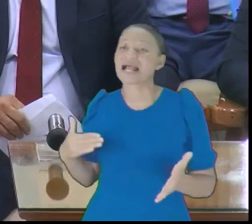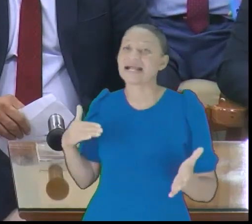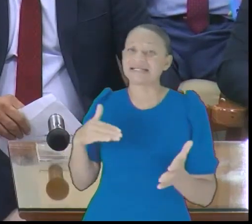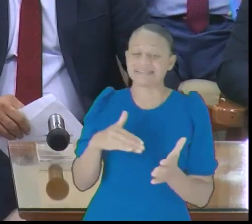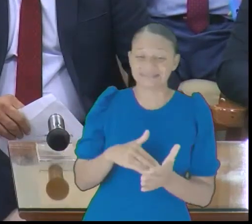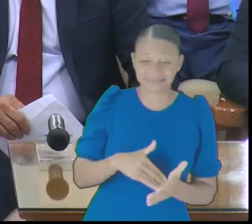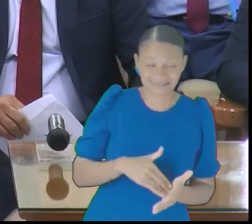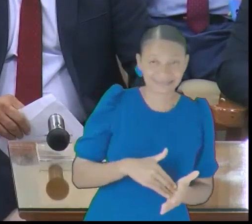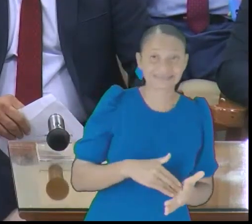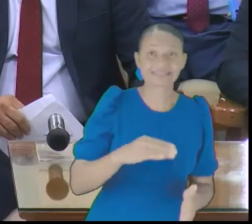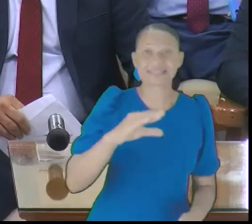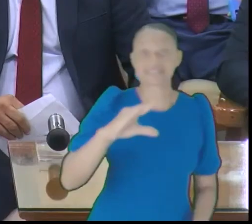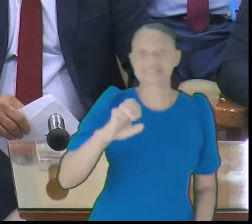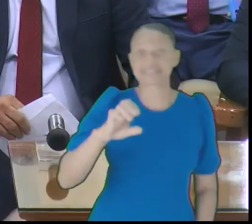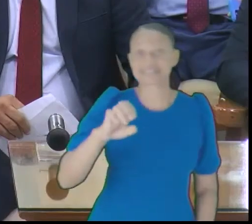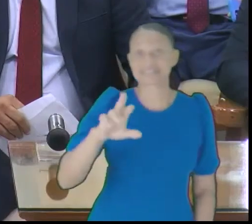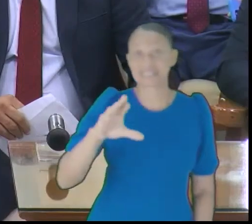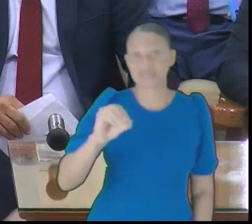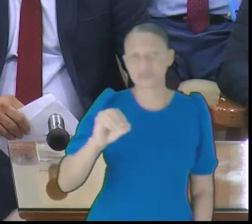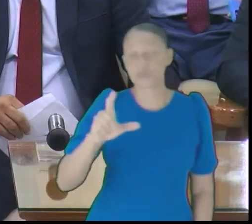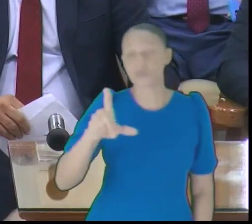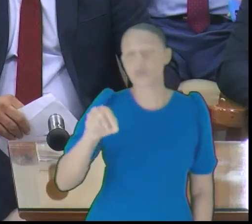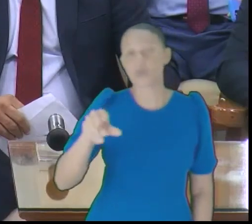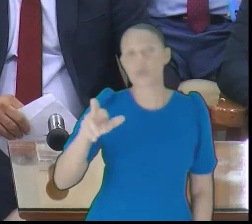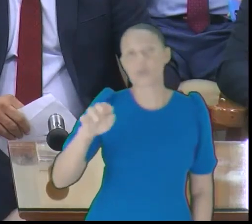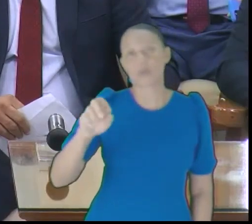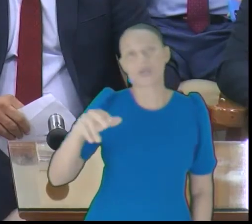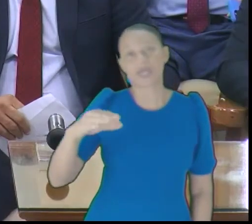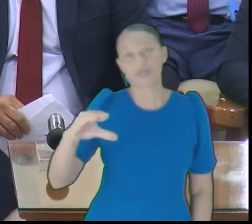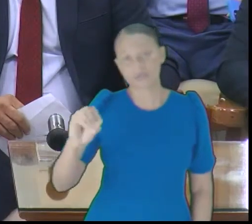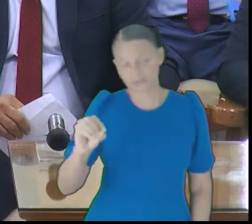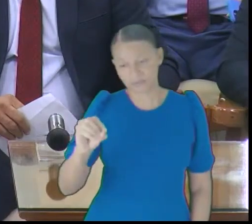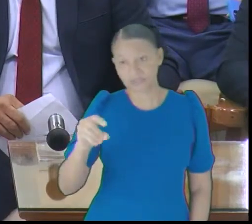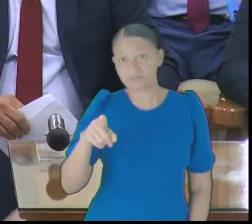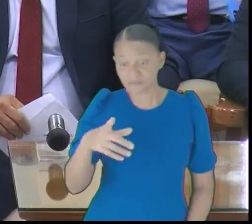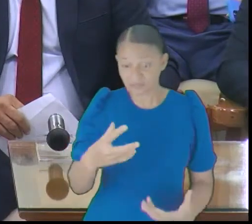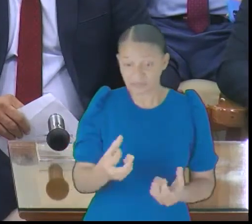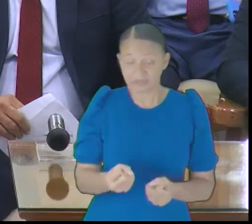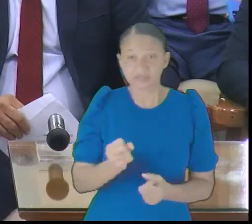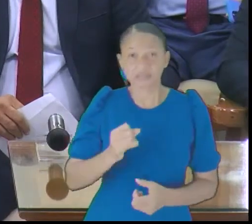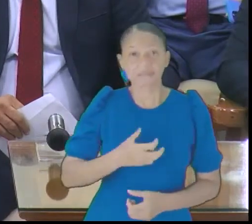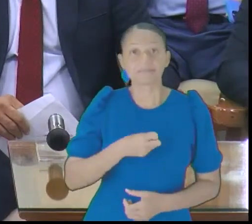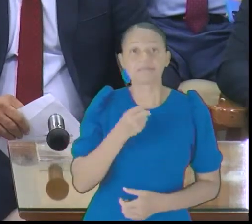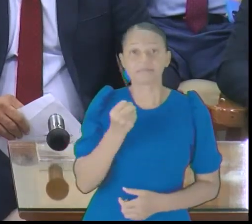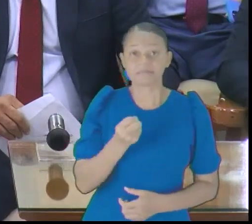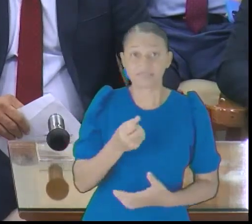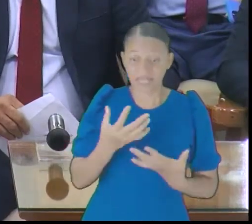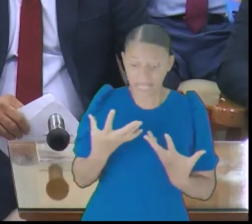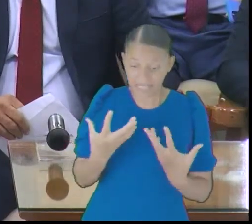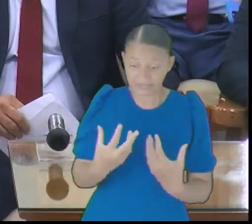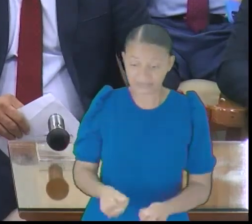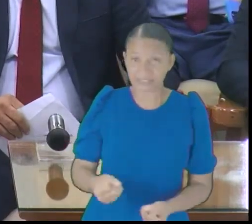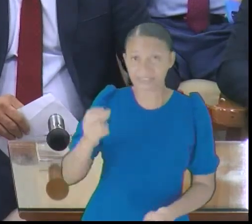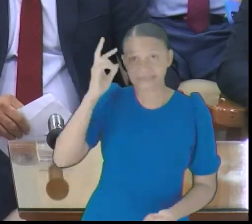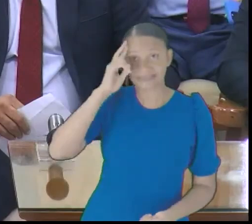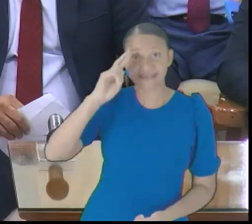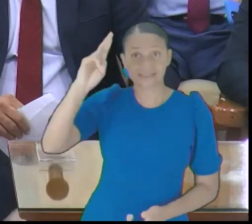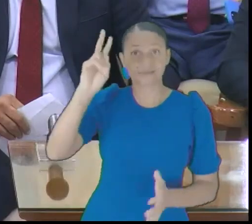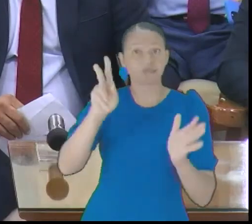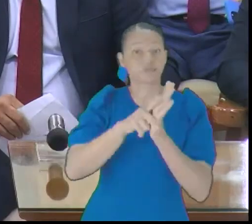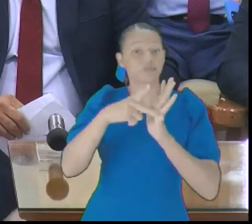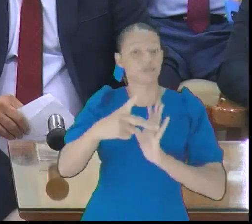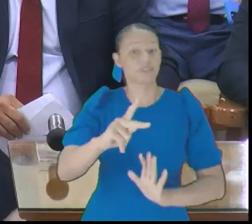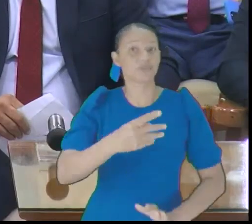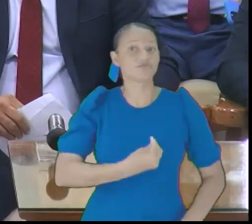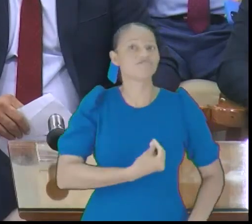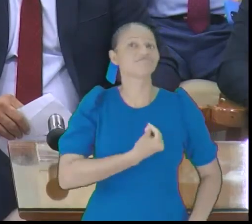Lourenço, se te receber como Salvador, se te receber como Senhor de sua vida,